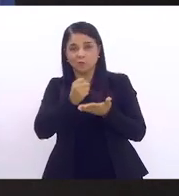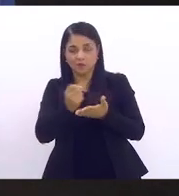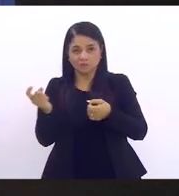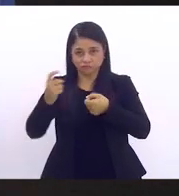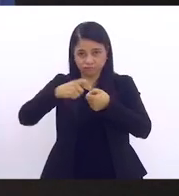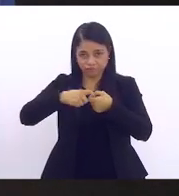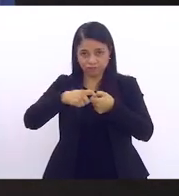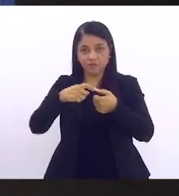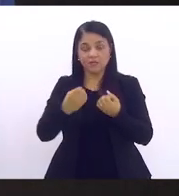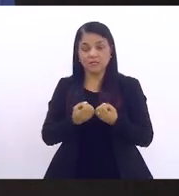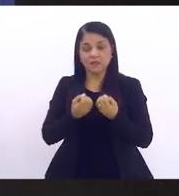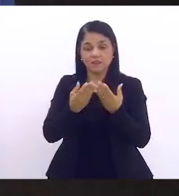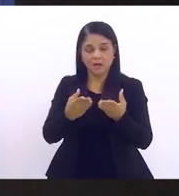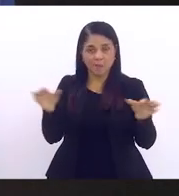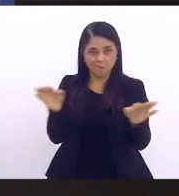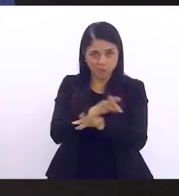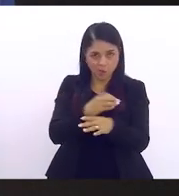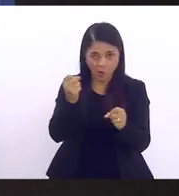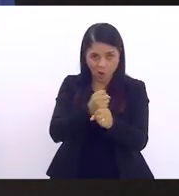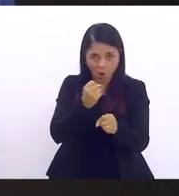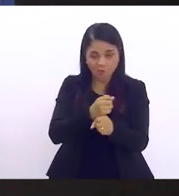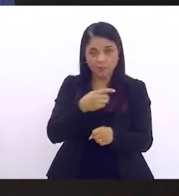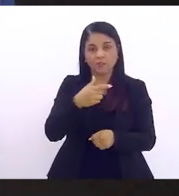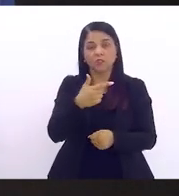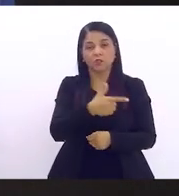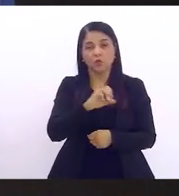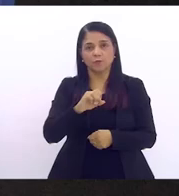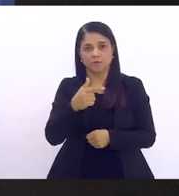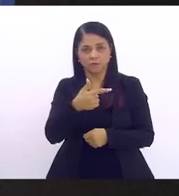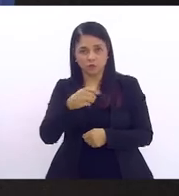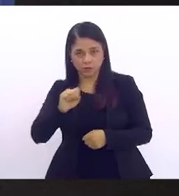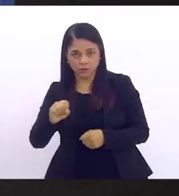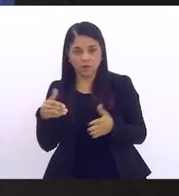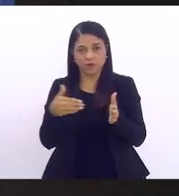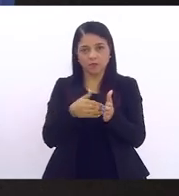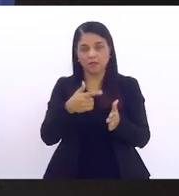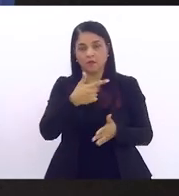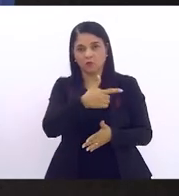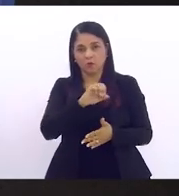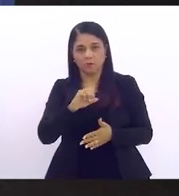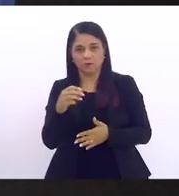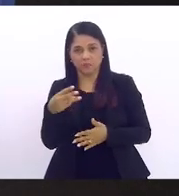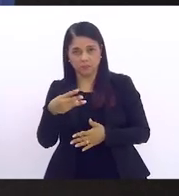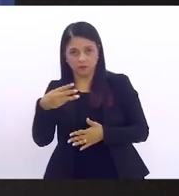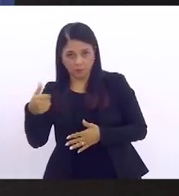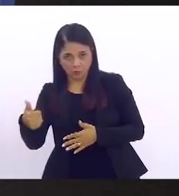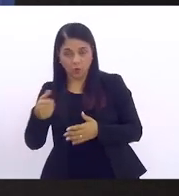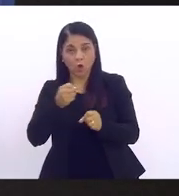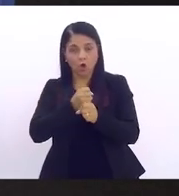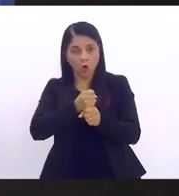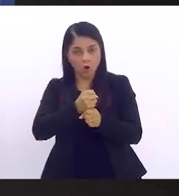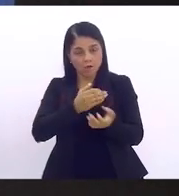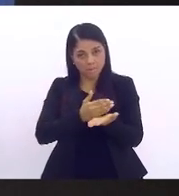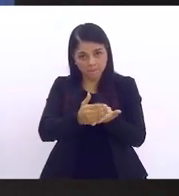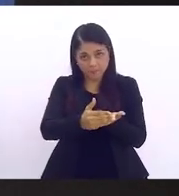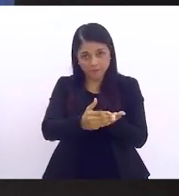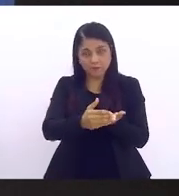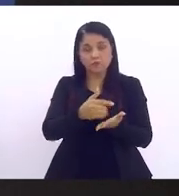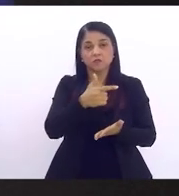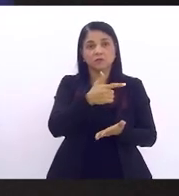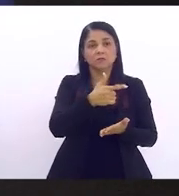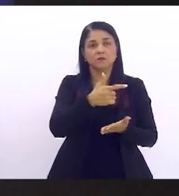prevista a entrega em 2028 2031 entretanto as obras já iniciam em primeiro semestre de 2000